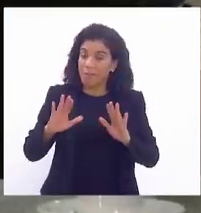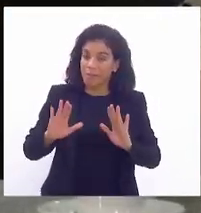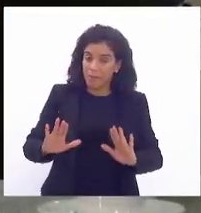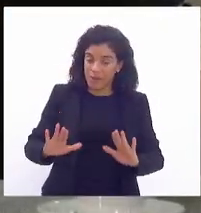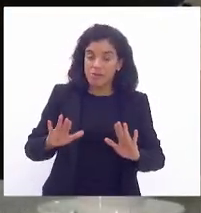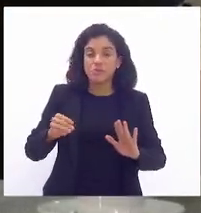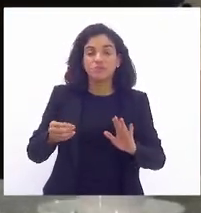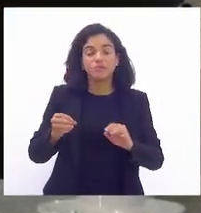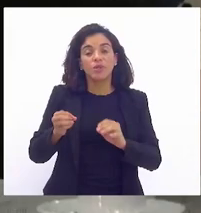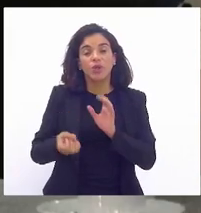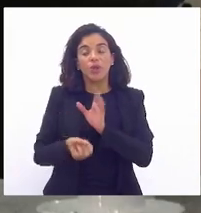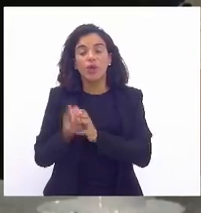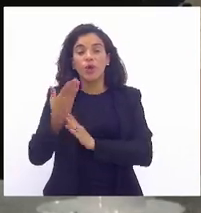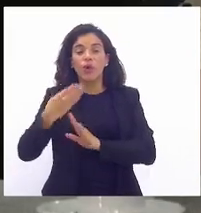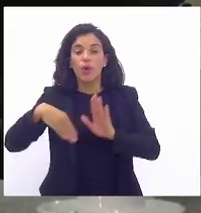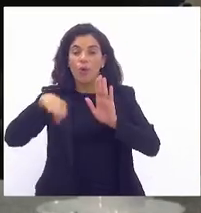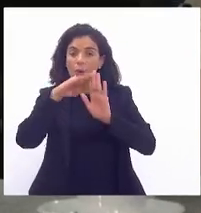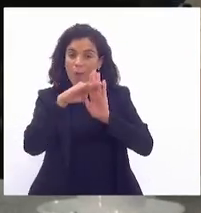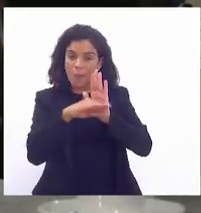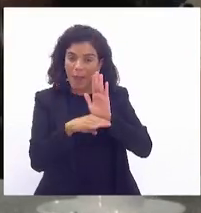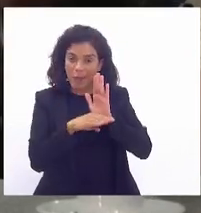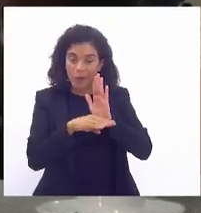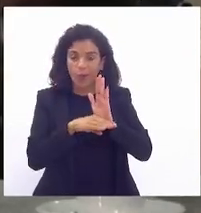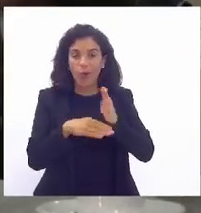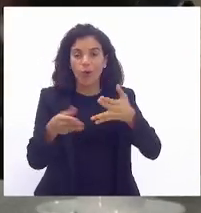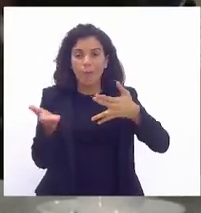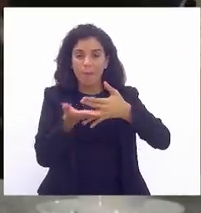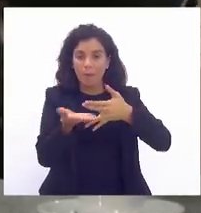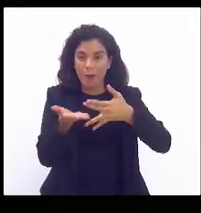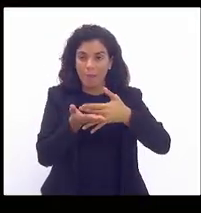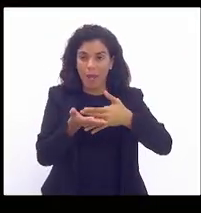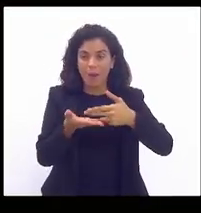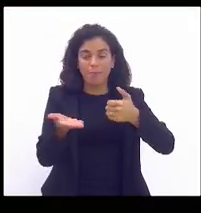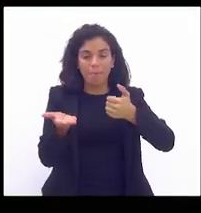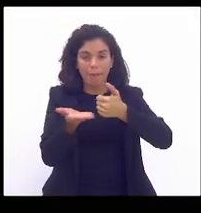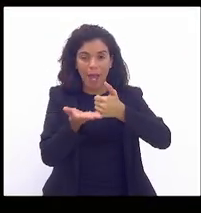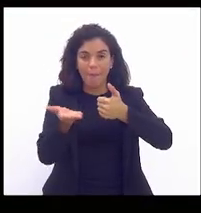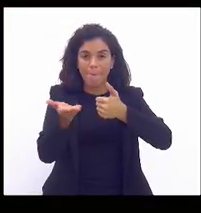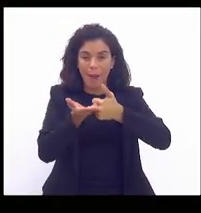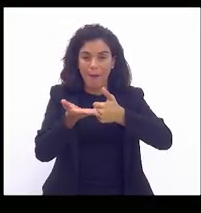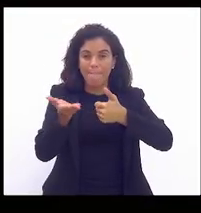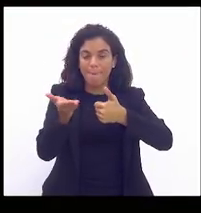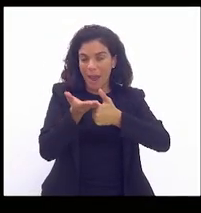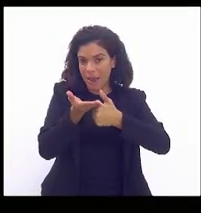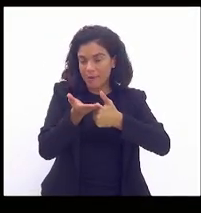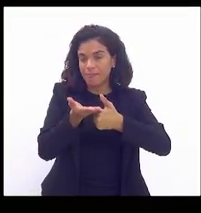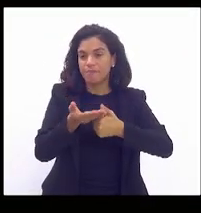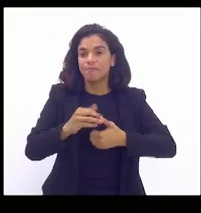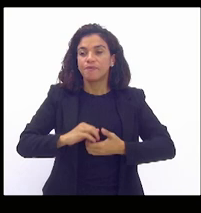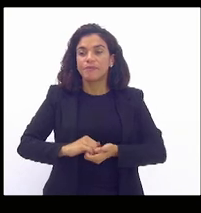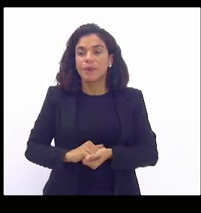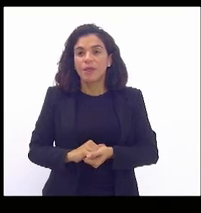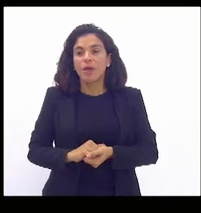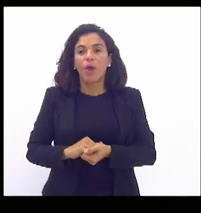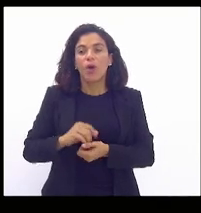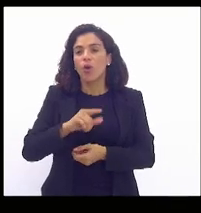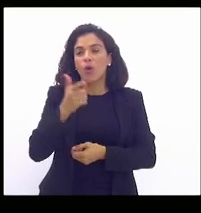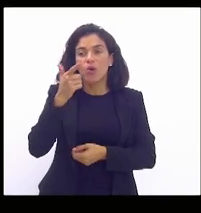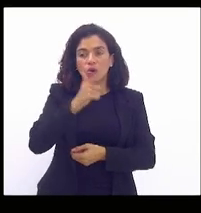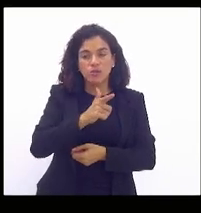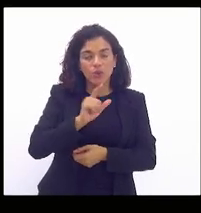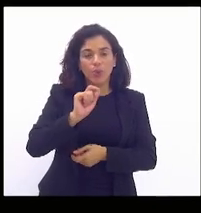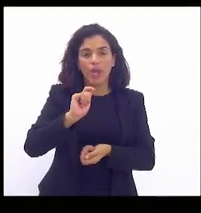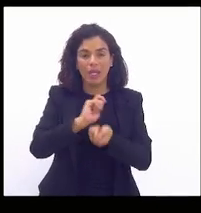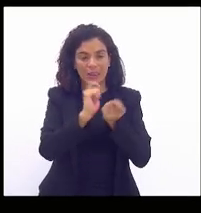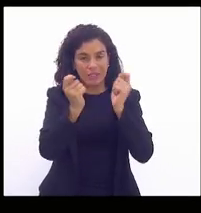definiram os padrões intermediários, o PI1, 2, 3, 4, até chegar no padrão final, para eles serem adotados de